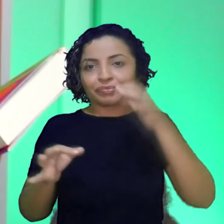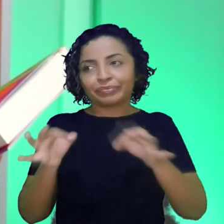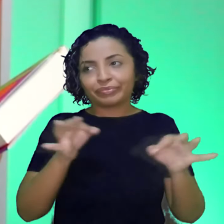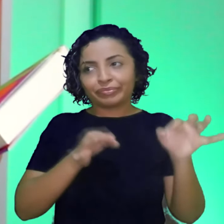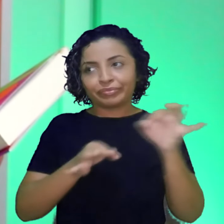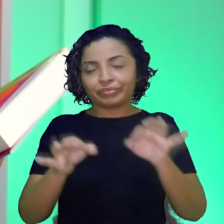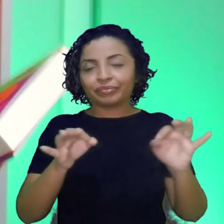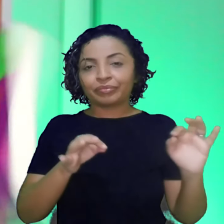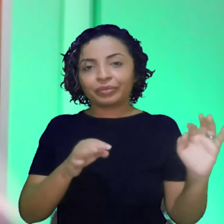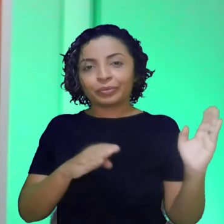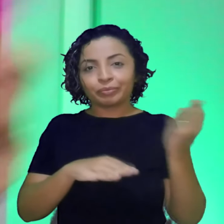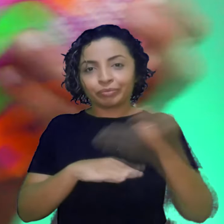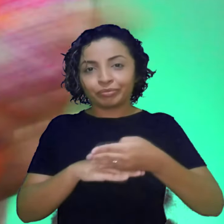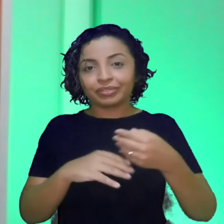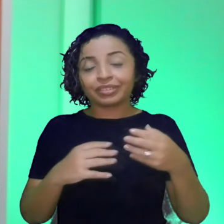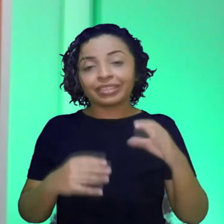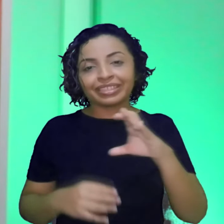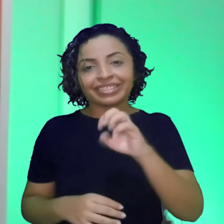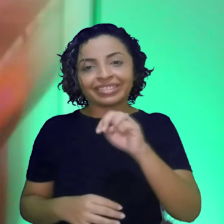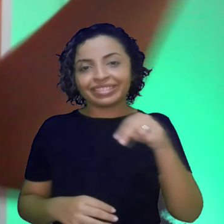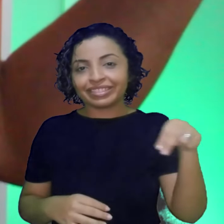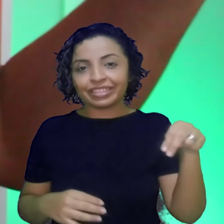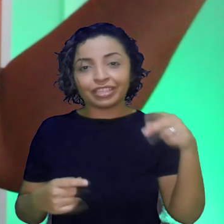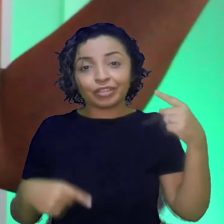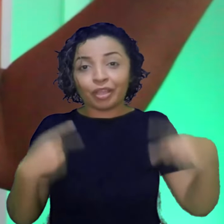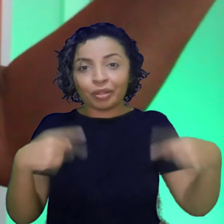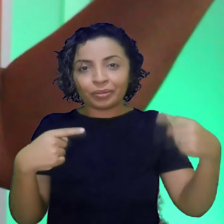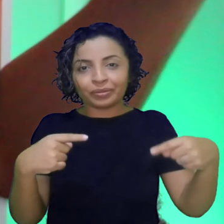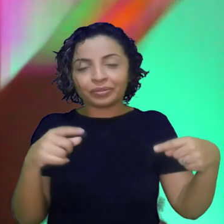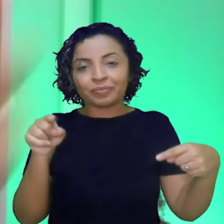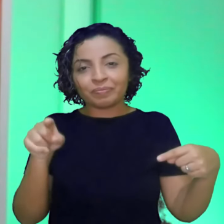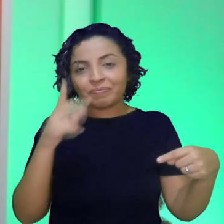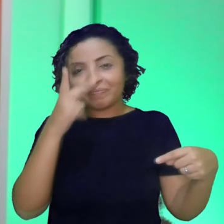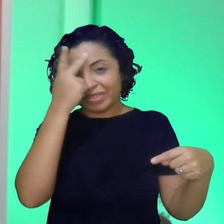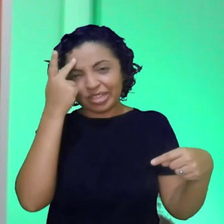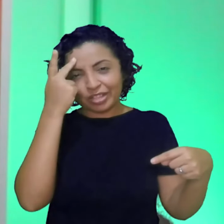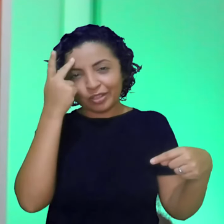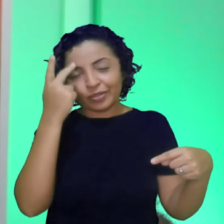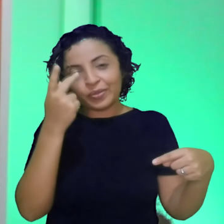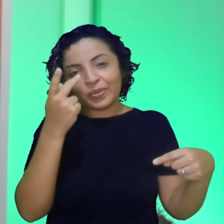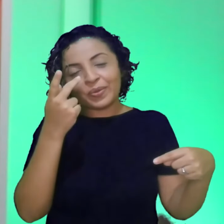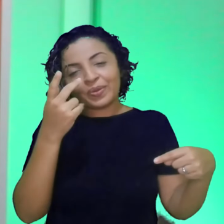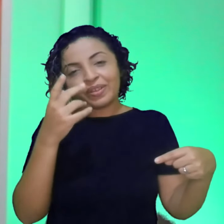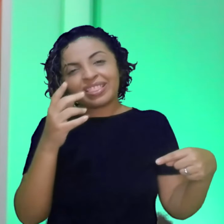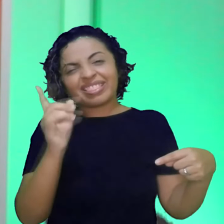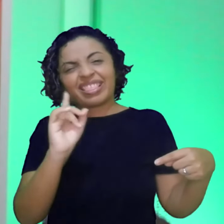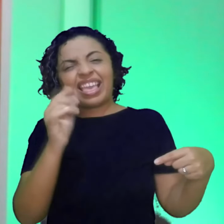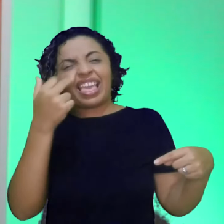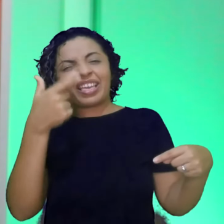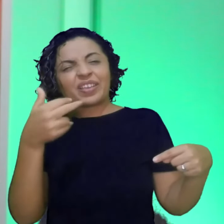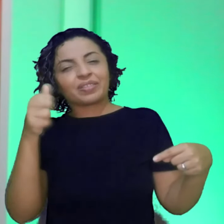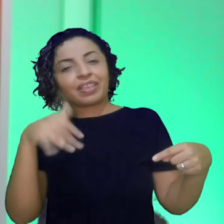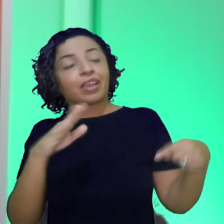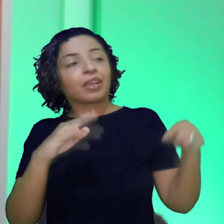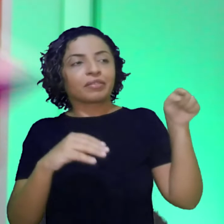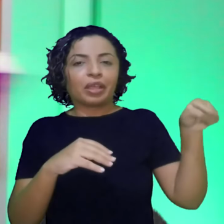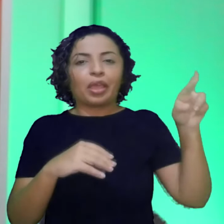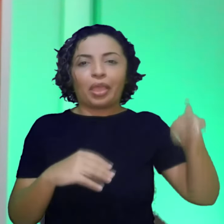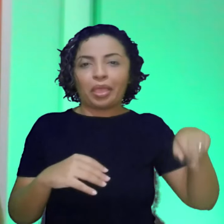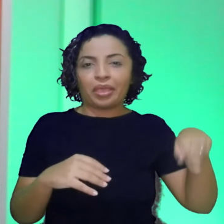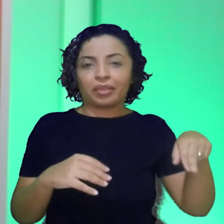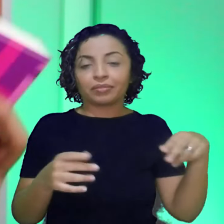discurso, que a CNN botava a rinha, né, de um negacionista contra uma pessoa que vive num mundo de verdade, né?